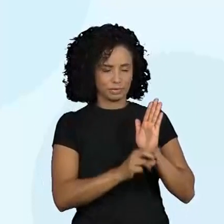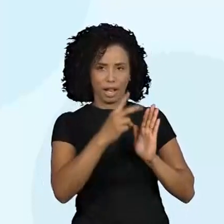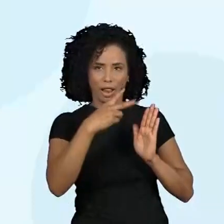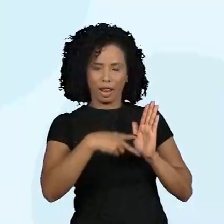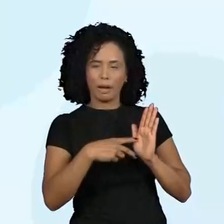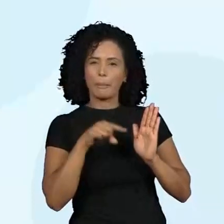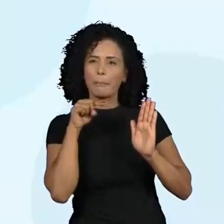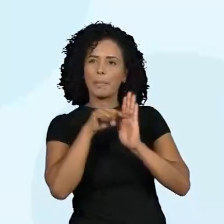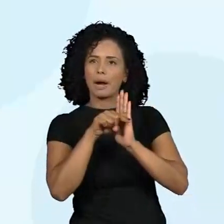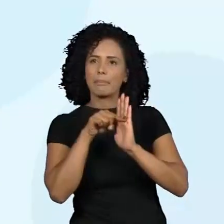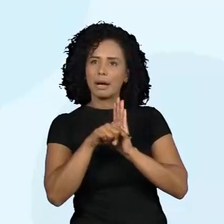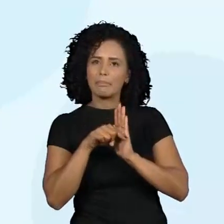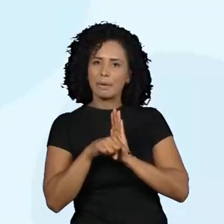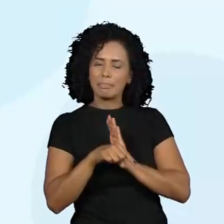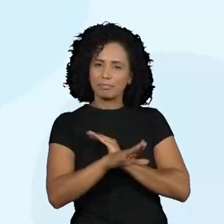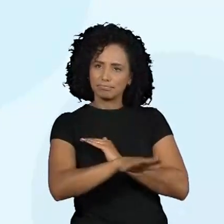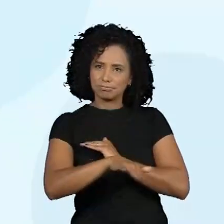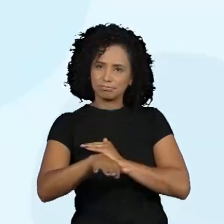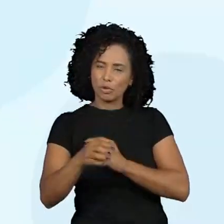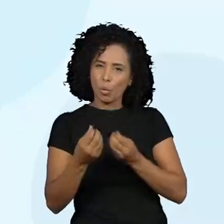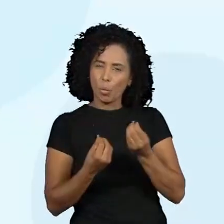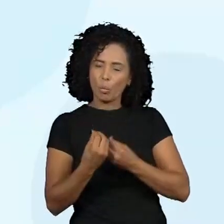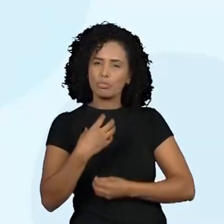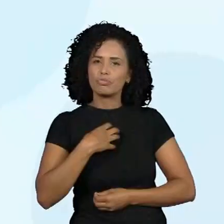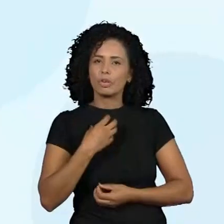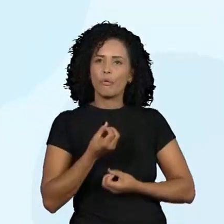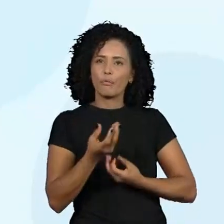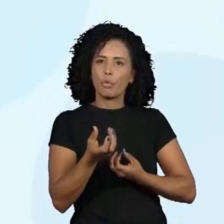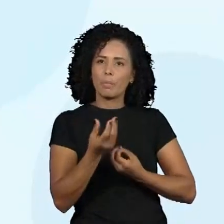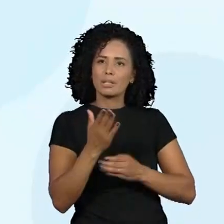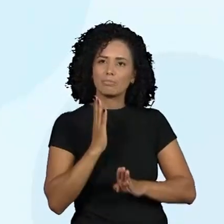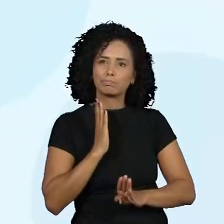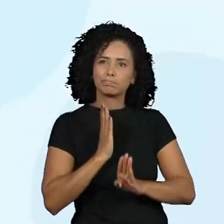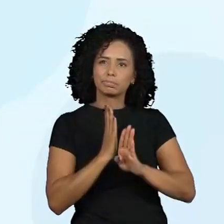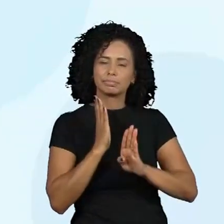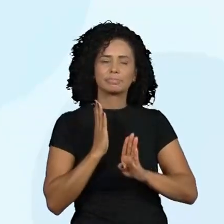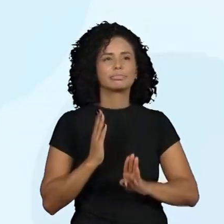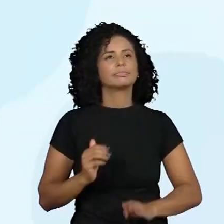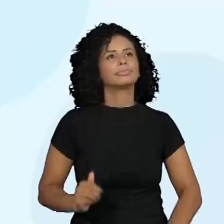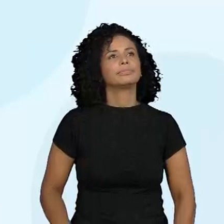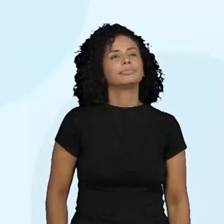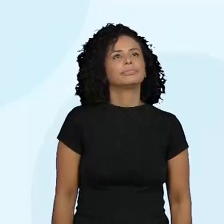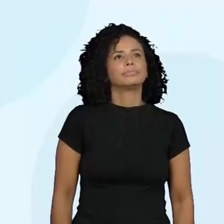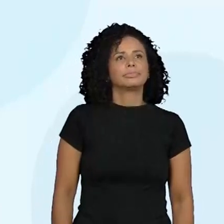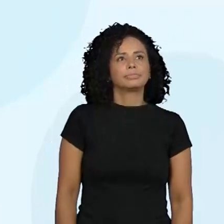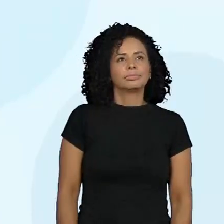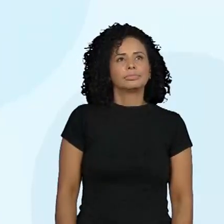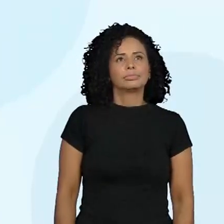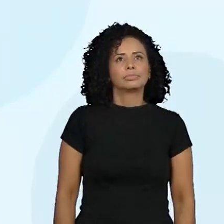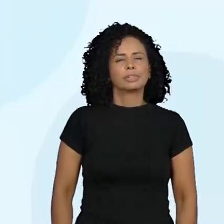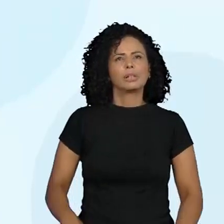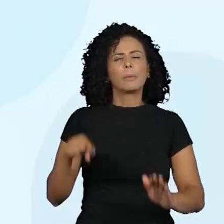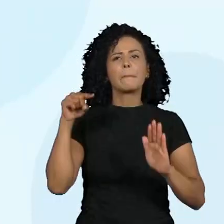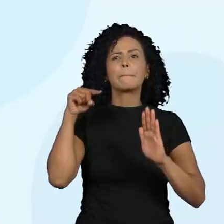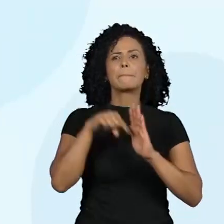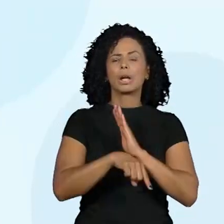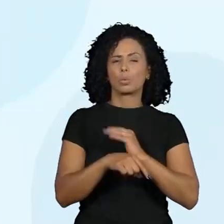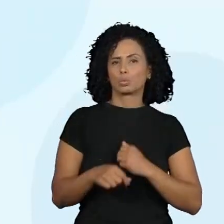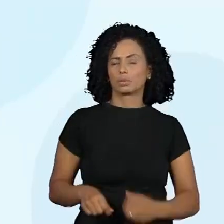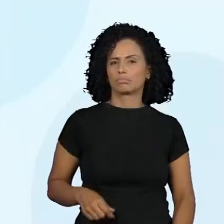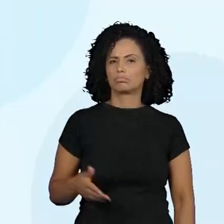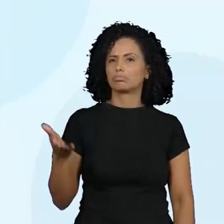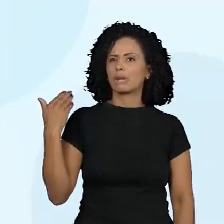algumas perguntinhas para localizarmos as informações que o texto trouxe. Vamos lá. Qual função a pipa